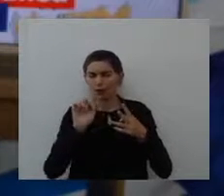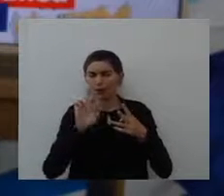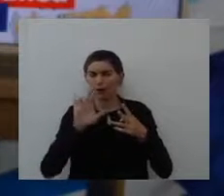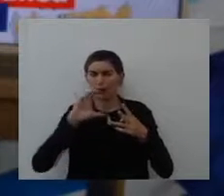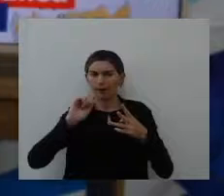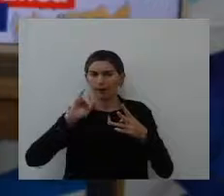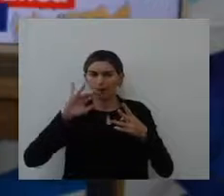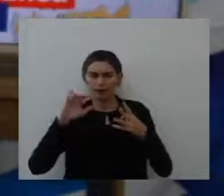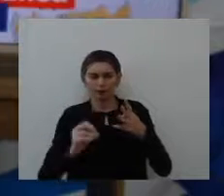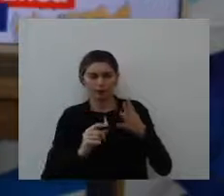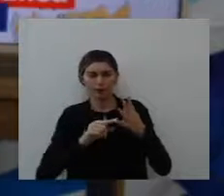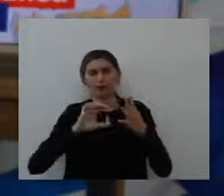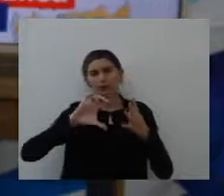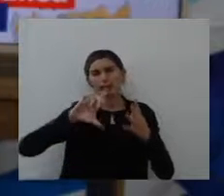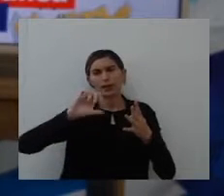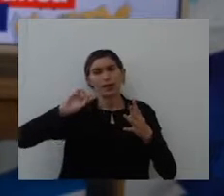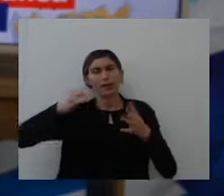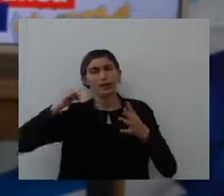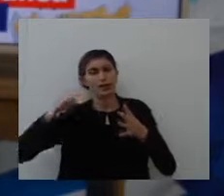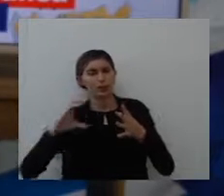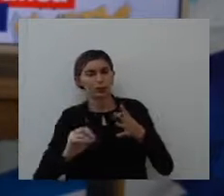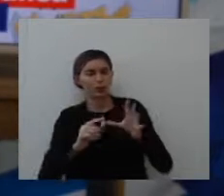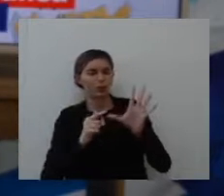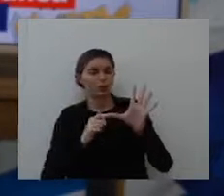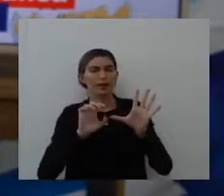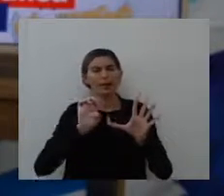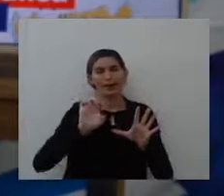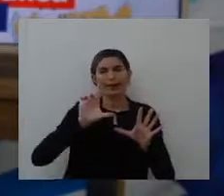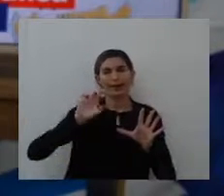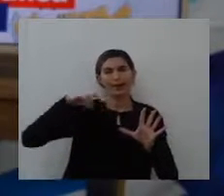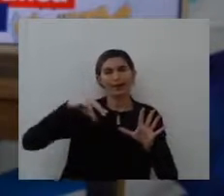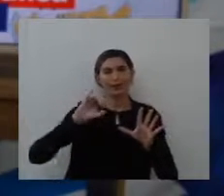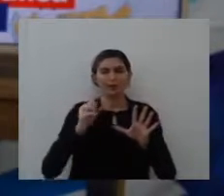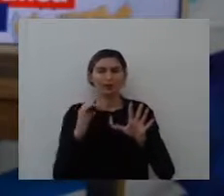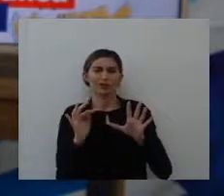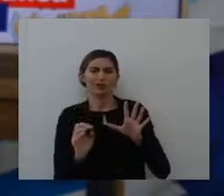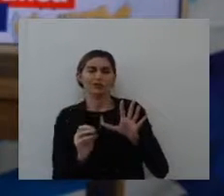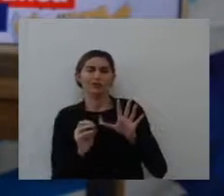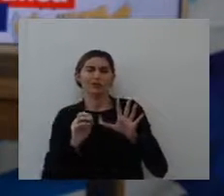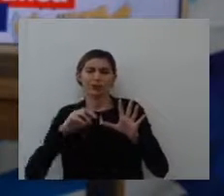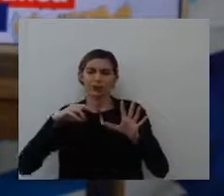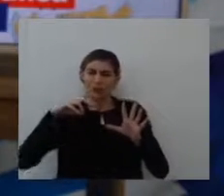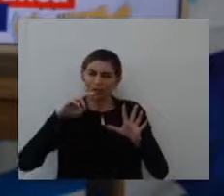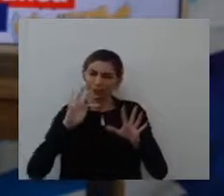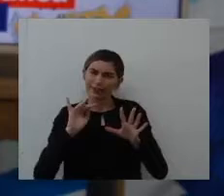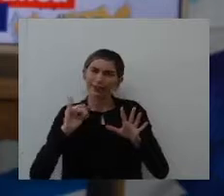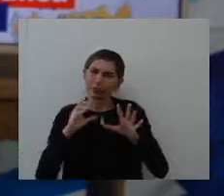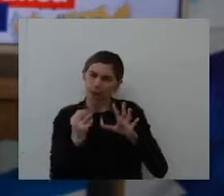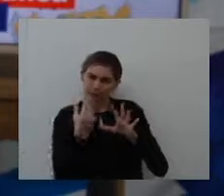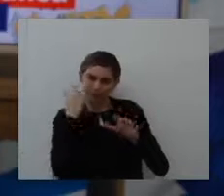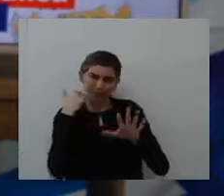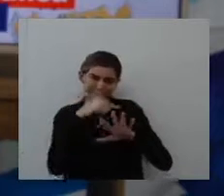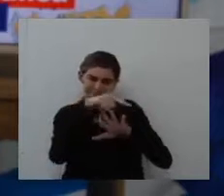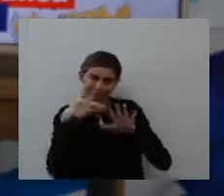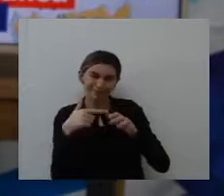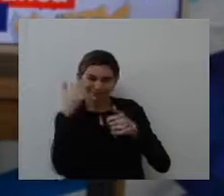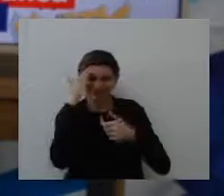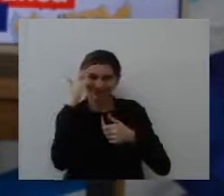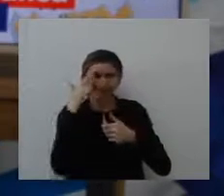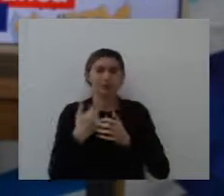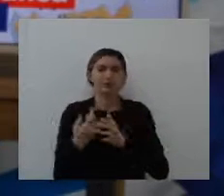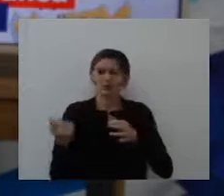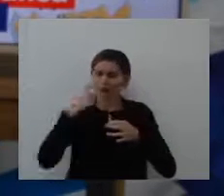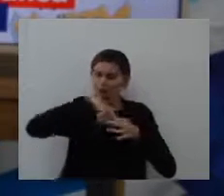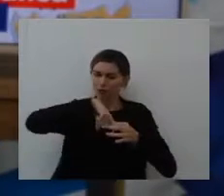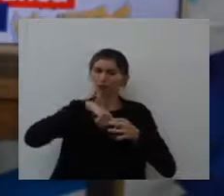arcaico, clássico e helenístico. Tranquilão? Então, vê só. Voltando